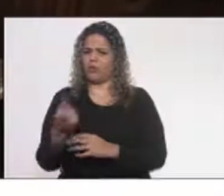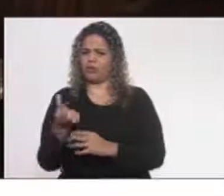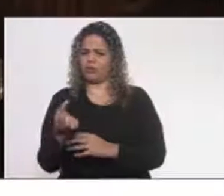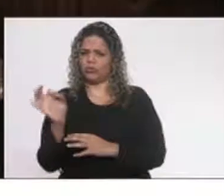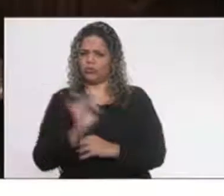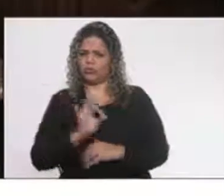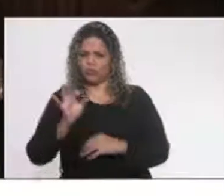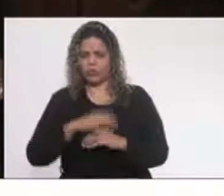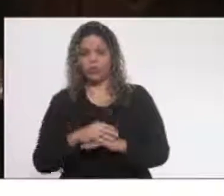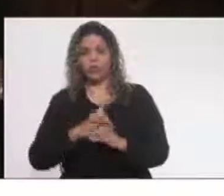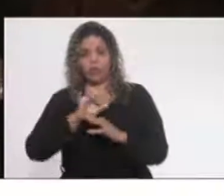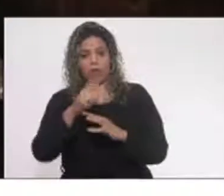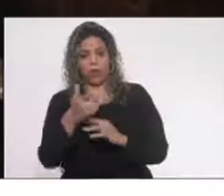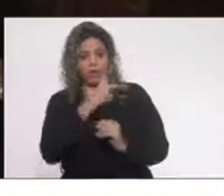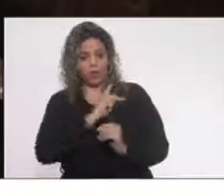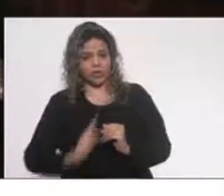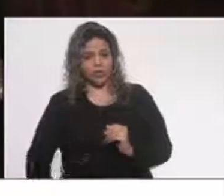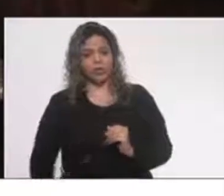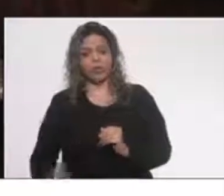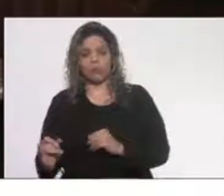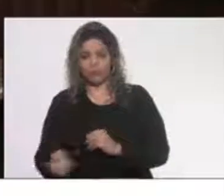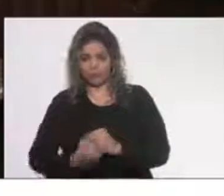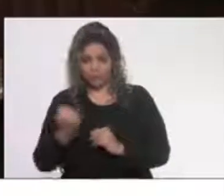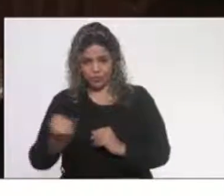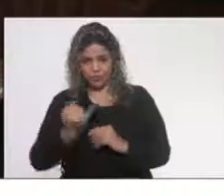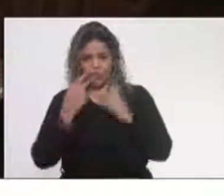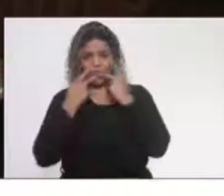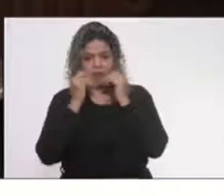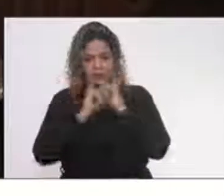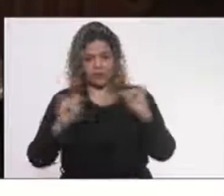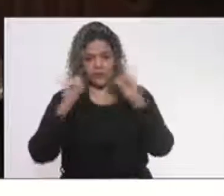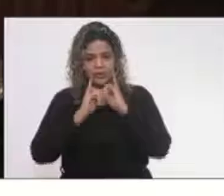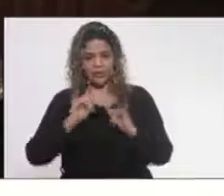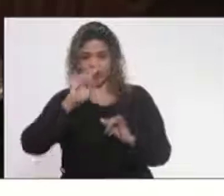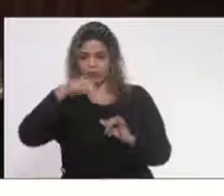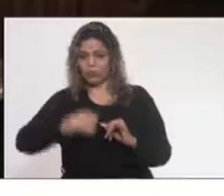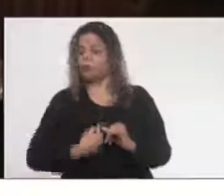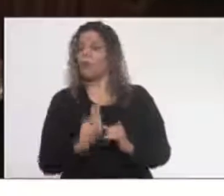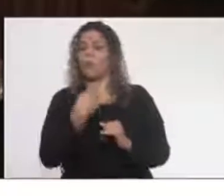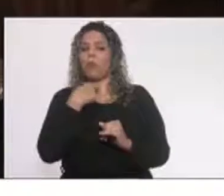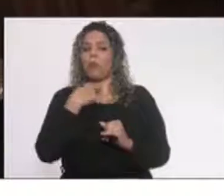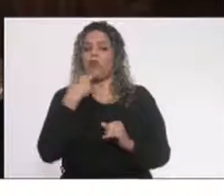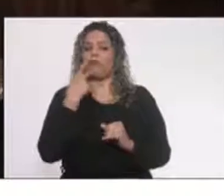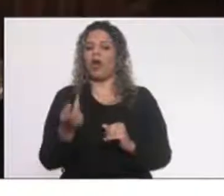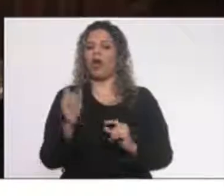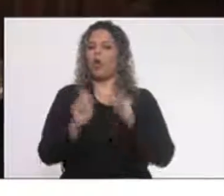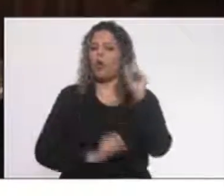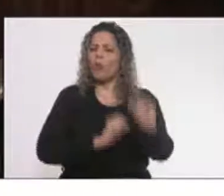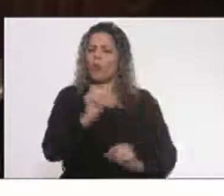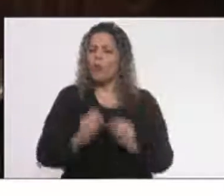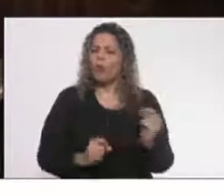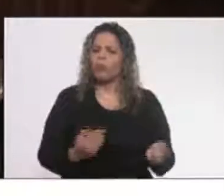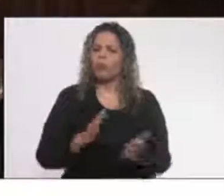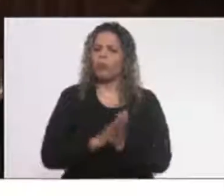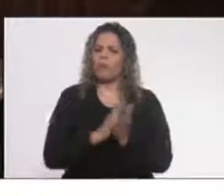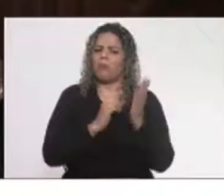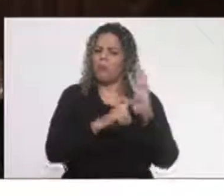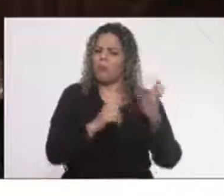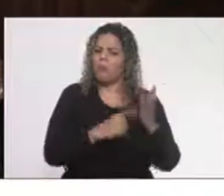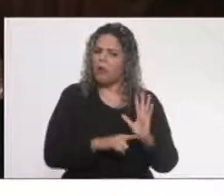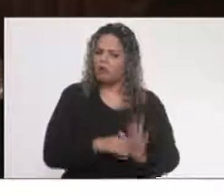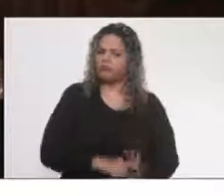22,6%. E aí, senhor presidente, é importante falar que a gente não pode negligenciar ou tornar esses